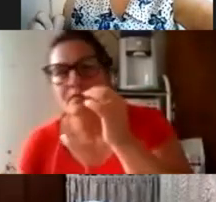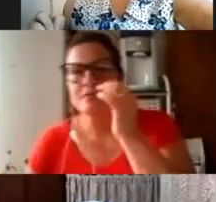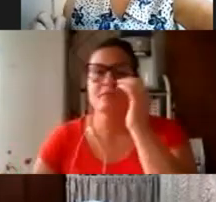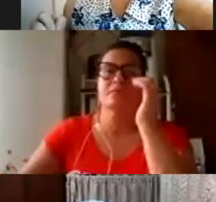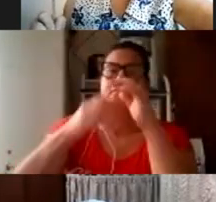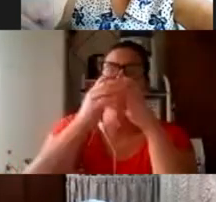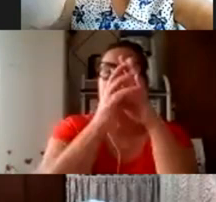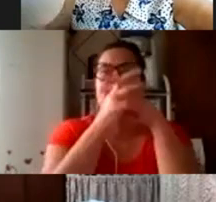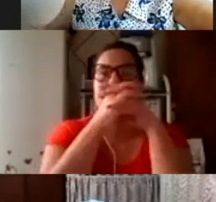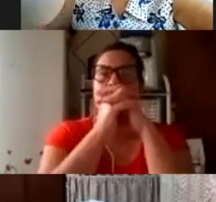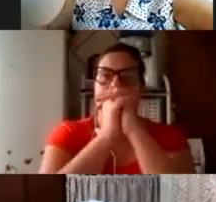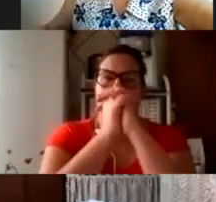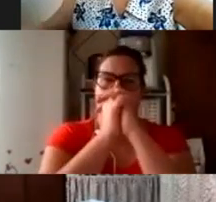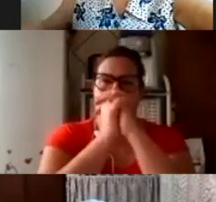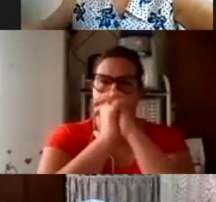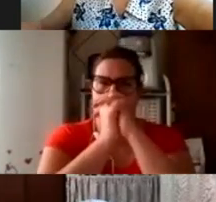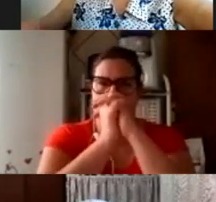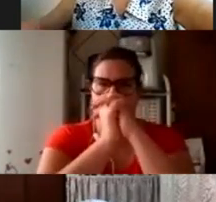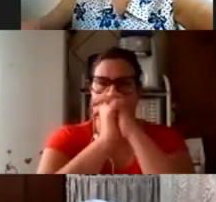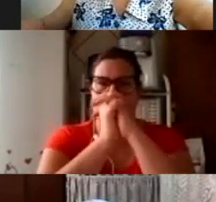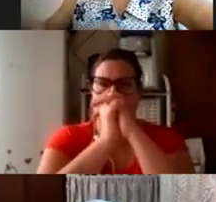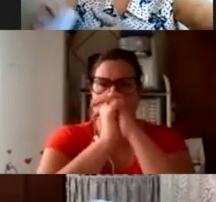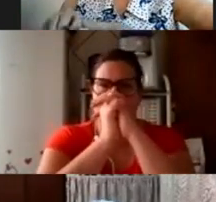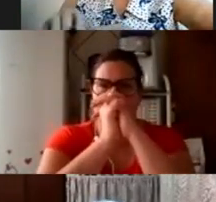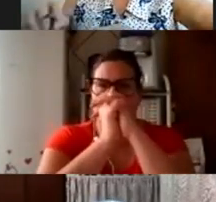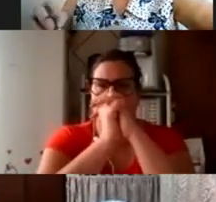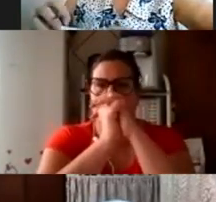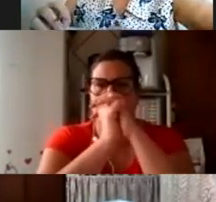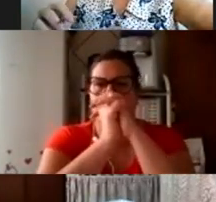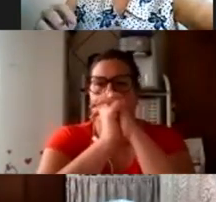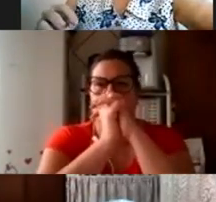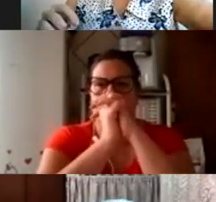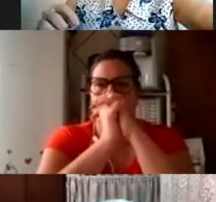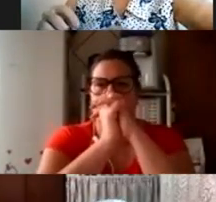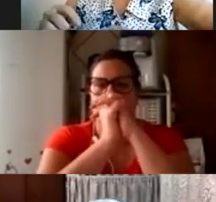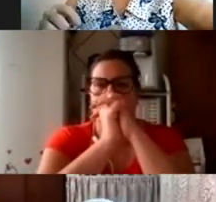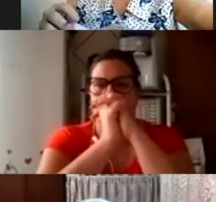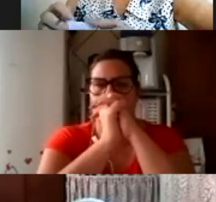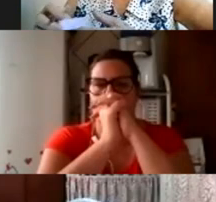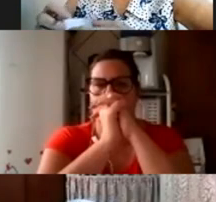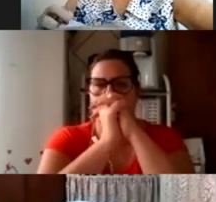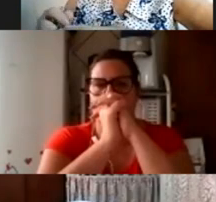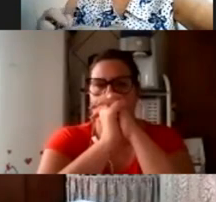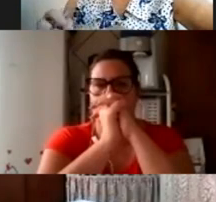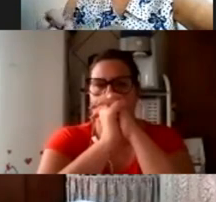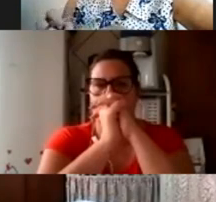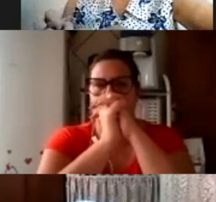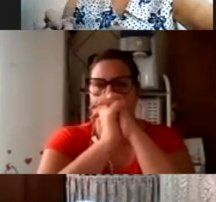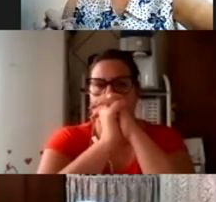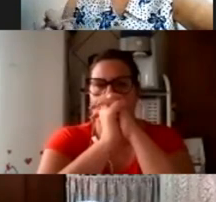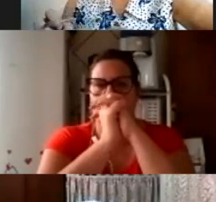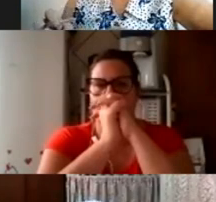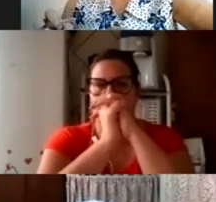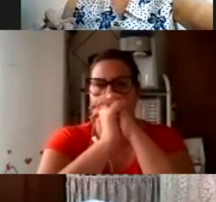e conseguir aí agregar o meu futuro. Mas era sobre isso, né? Sobre a calibragem das pessoas